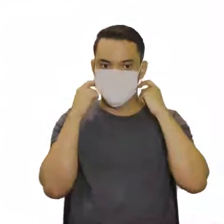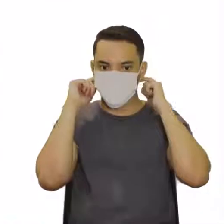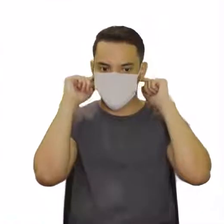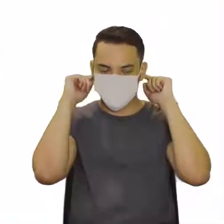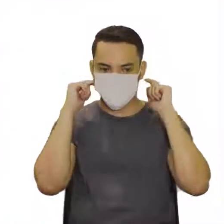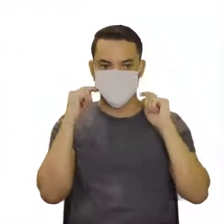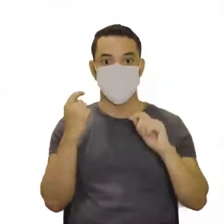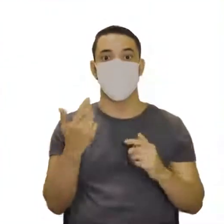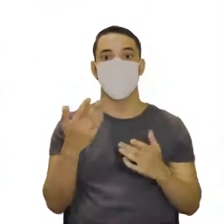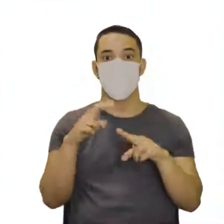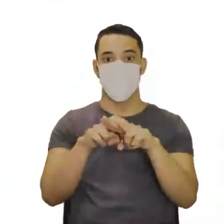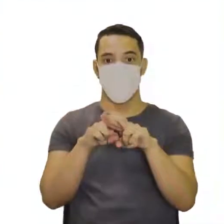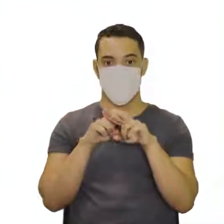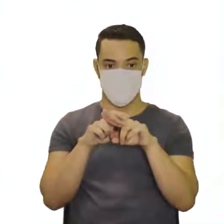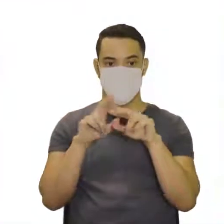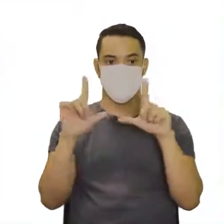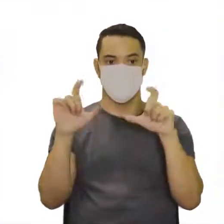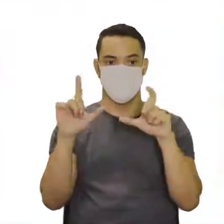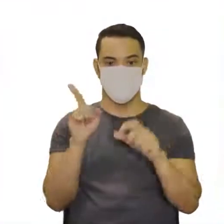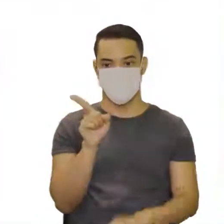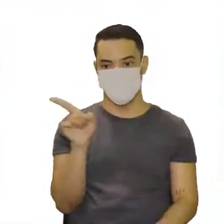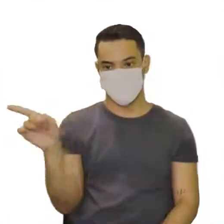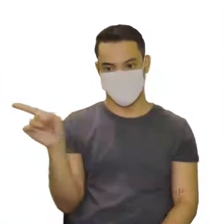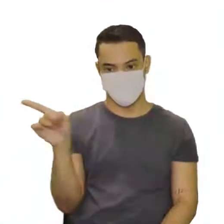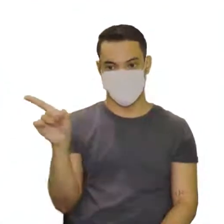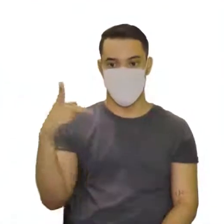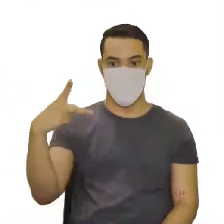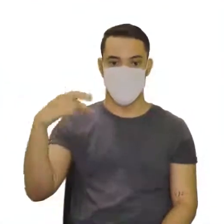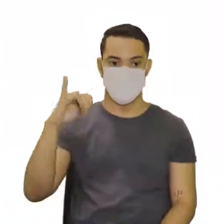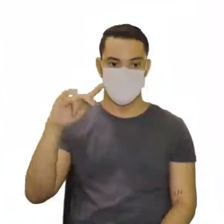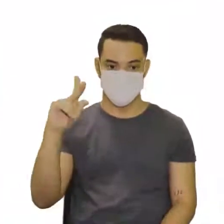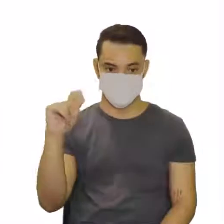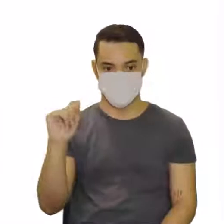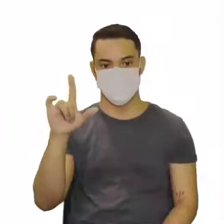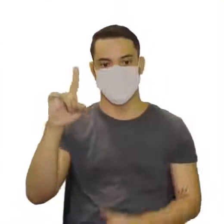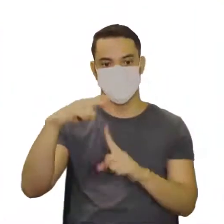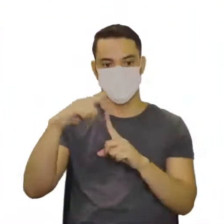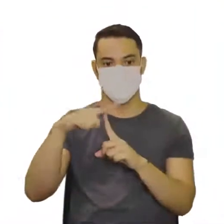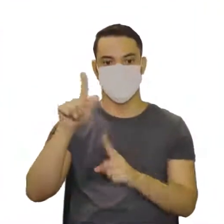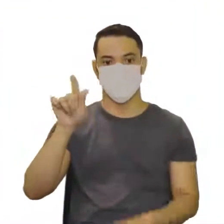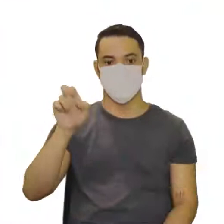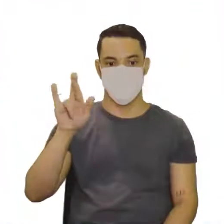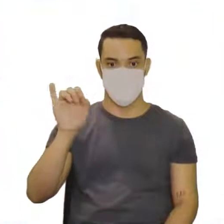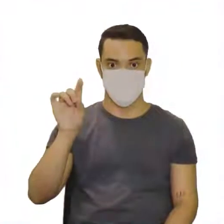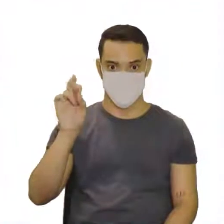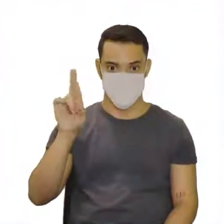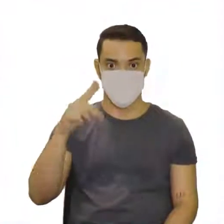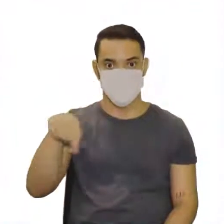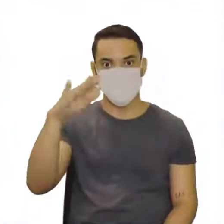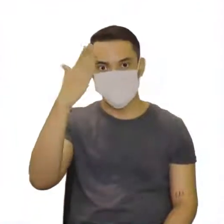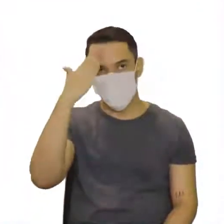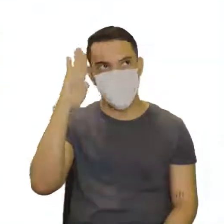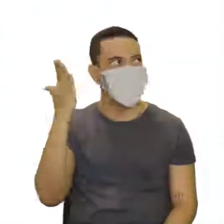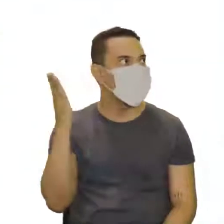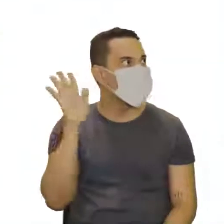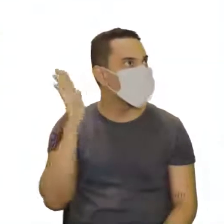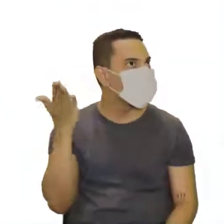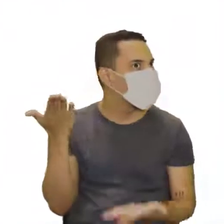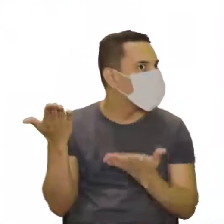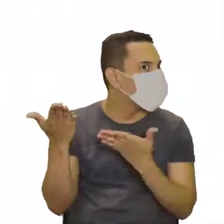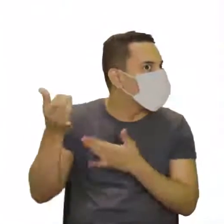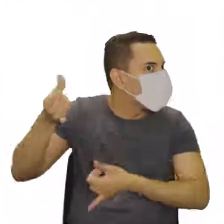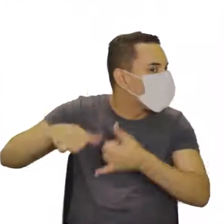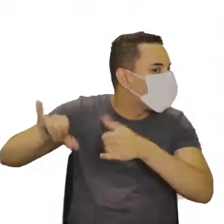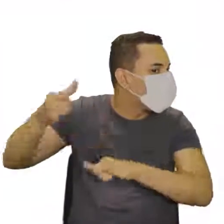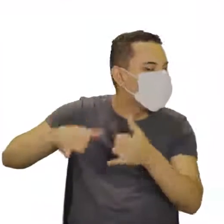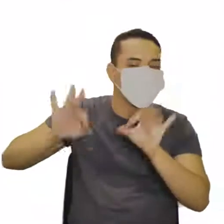figura, vocês podem ver, eu tenho a pilha, que é um tipo de gerador elétrico. Quem sabe qual é?